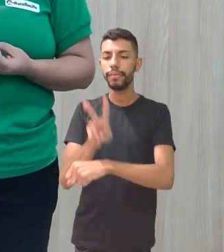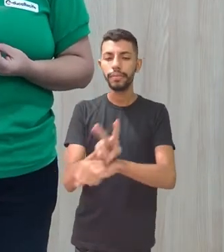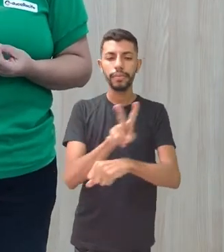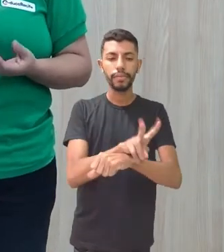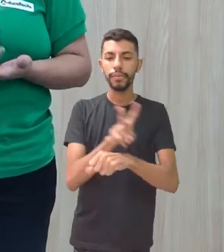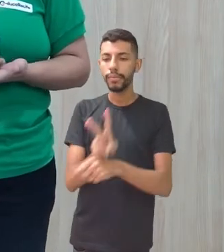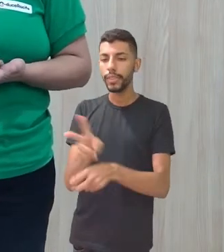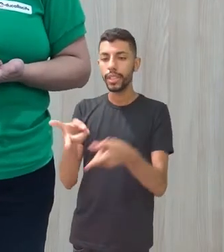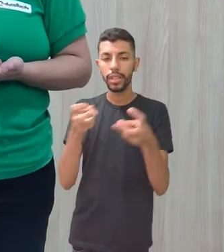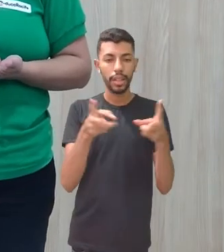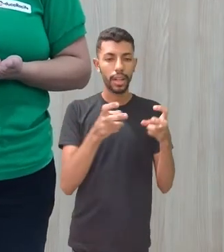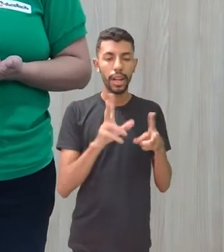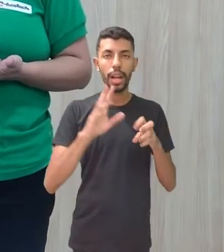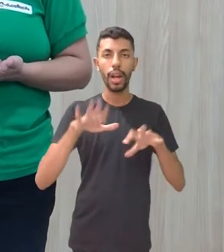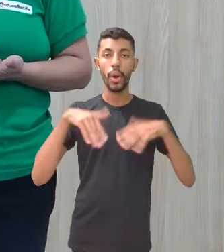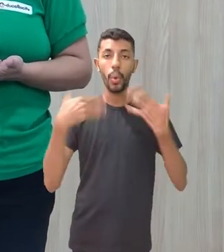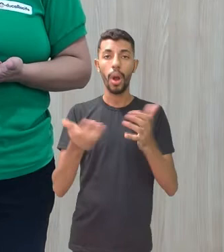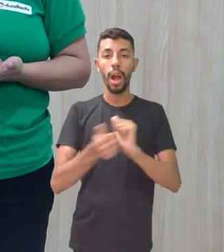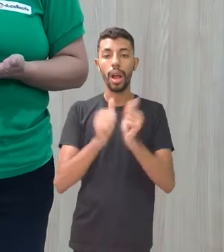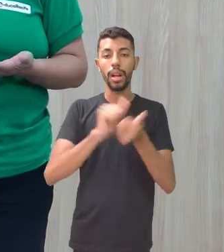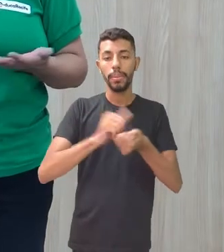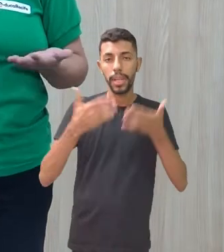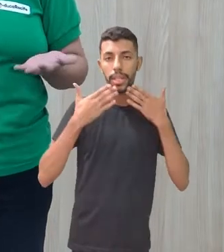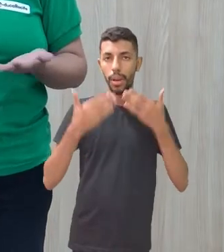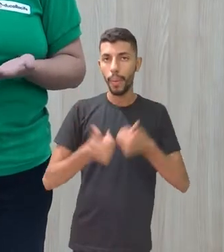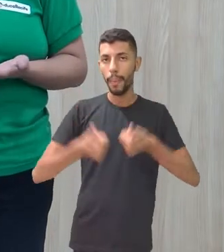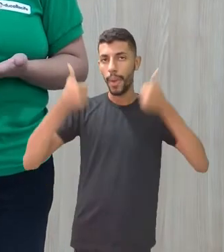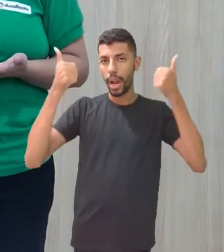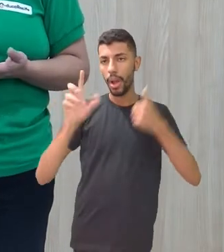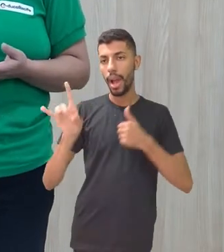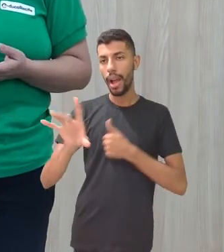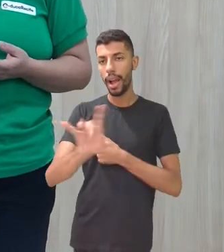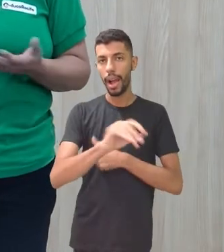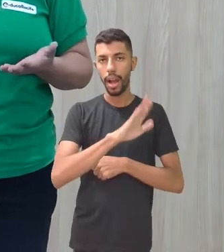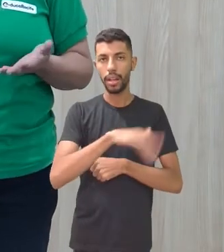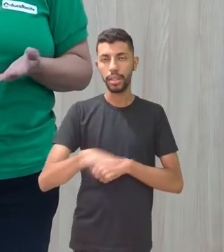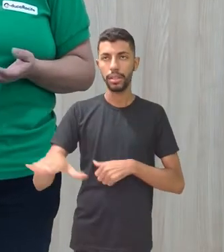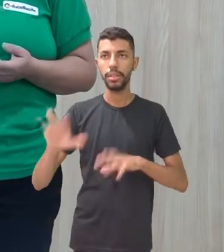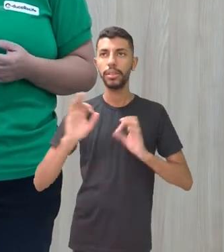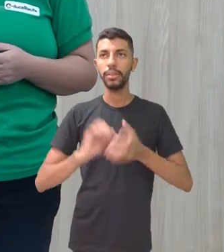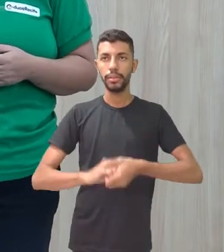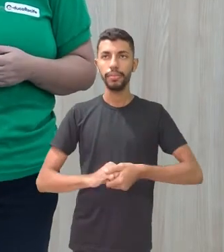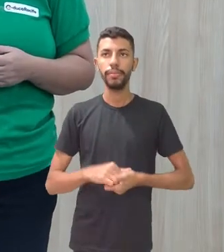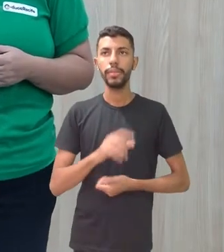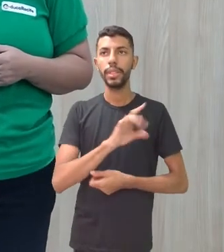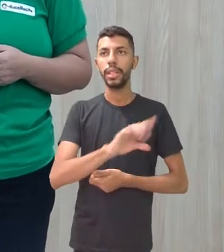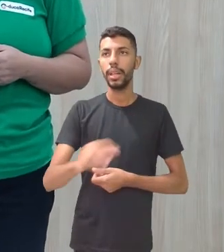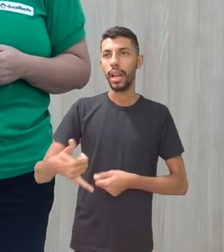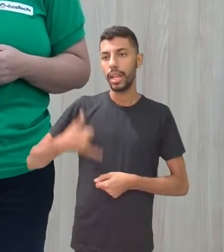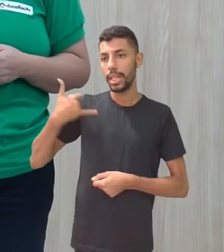as adaptações que melhor se enquadram a cada criança, a cada idade.